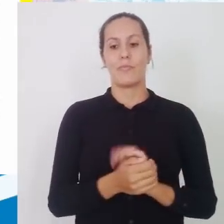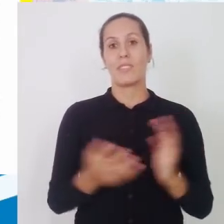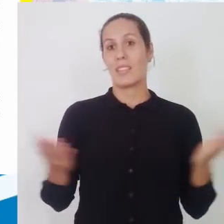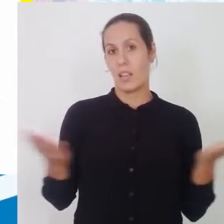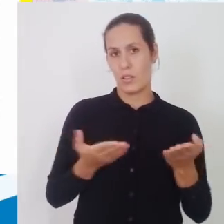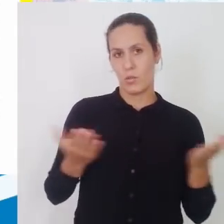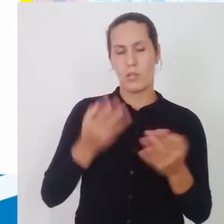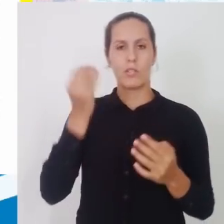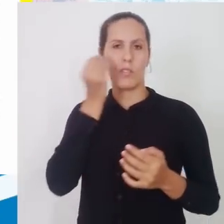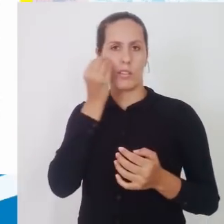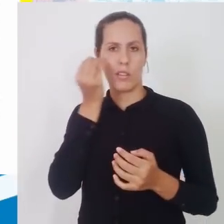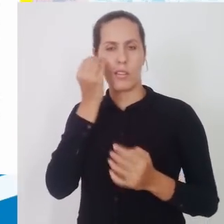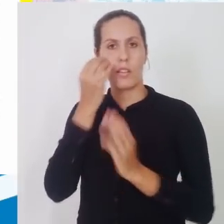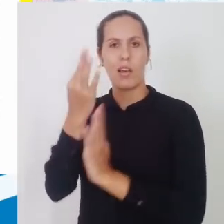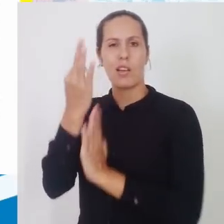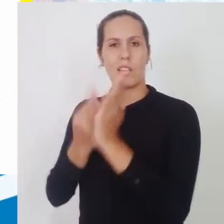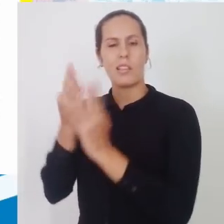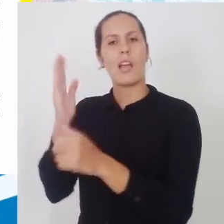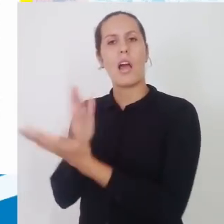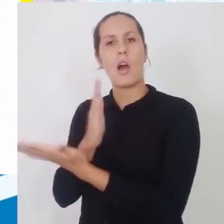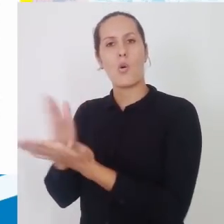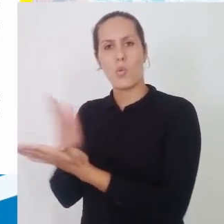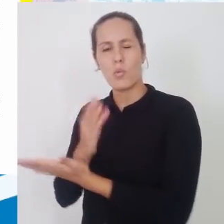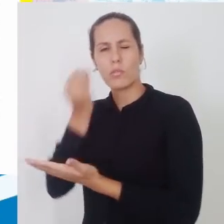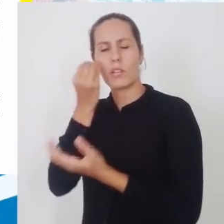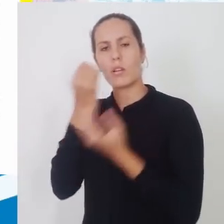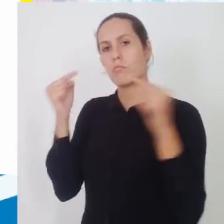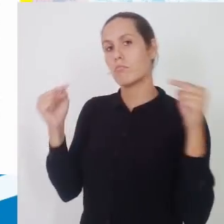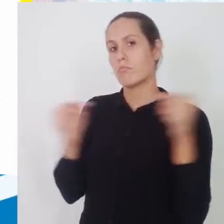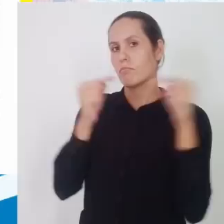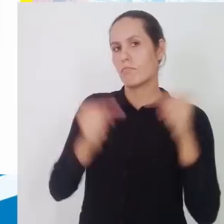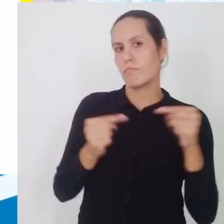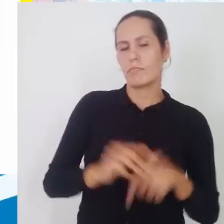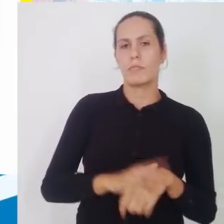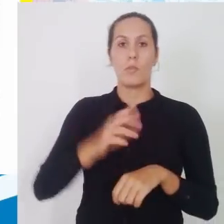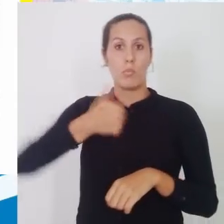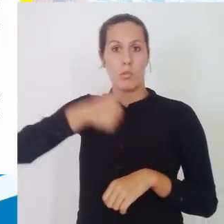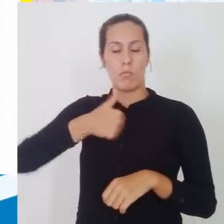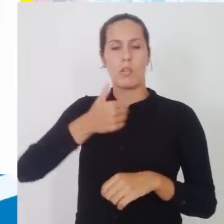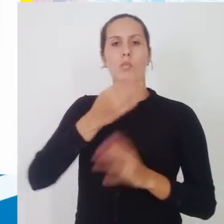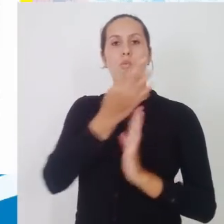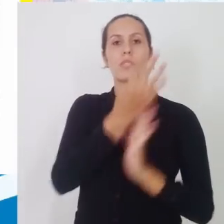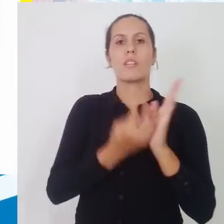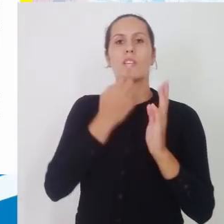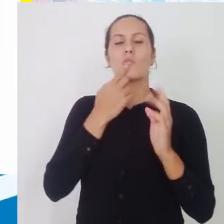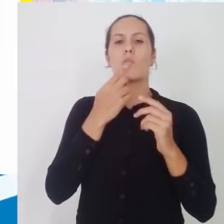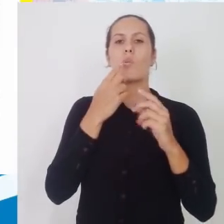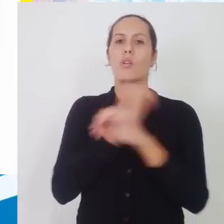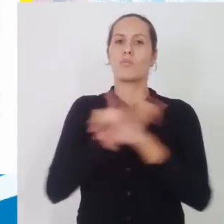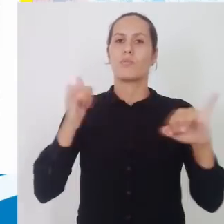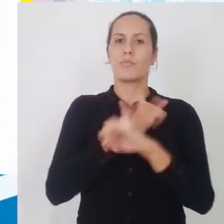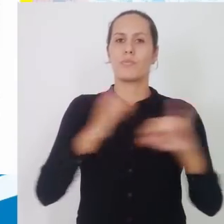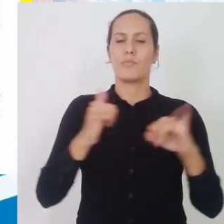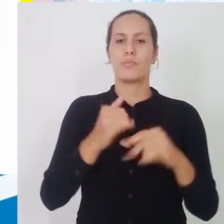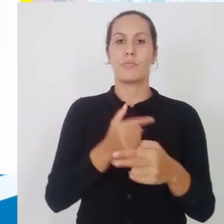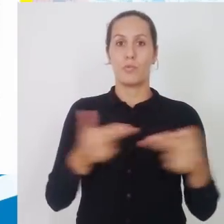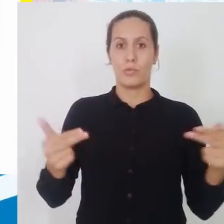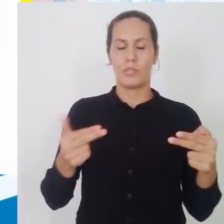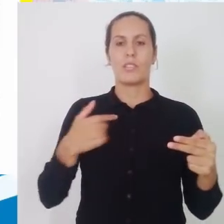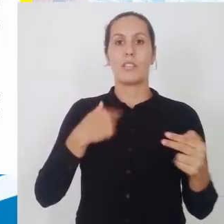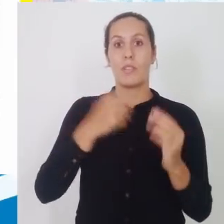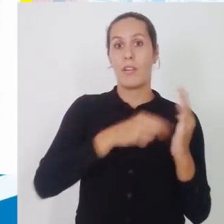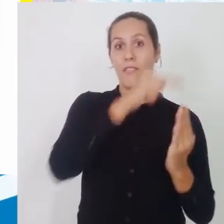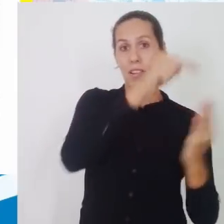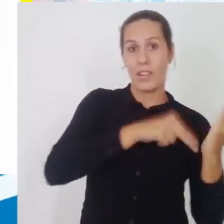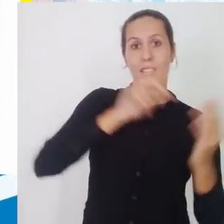vocês agora. A gente vai fazer a leitura e depois responder as 3 perguntas. Goiânia higieniza escolas municipais e